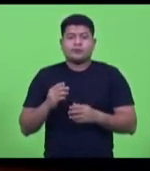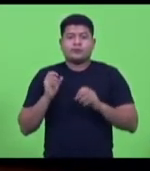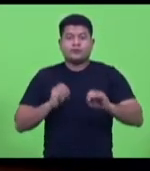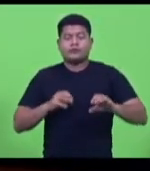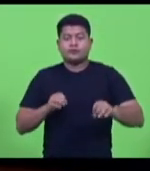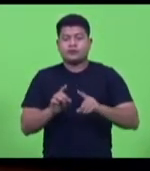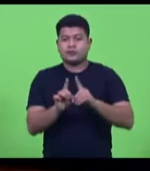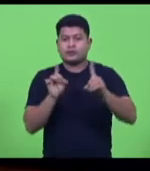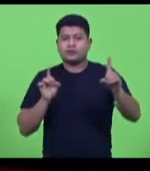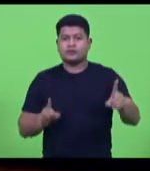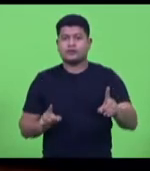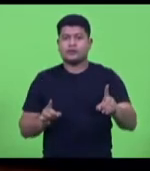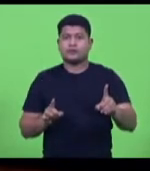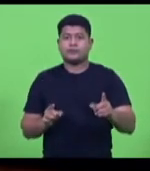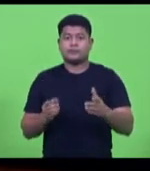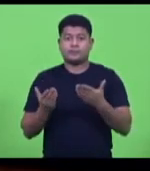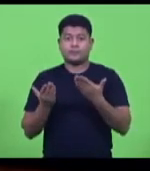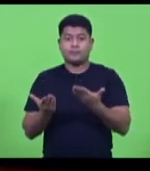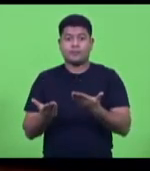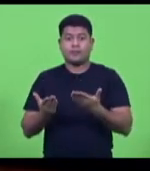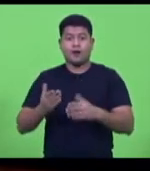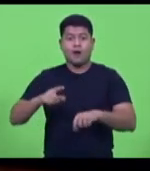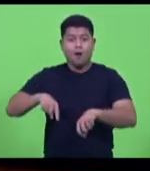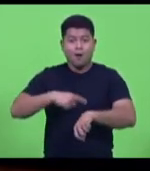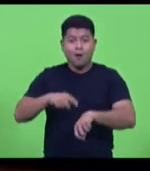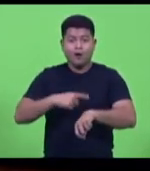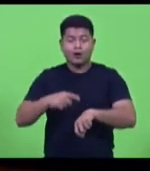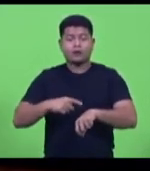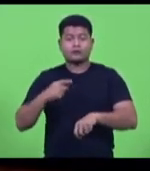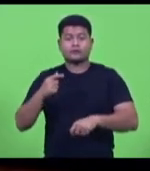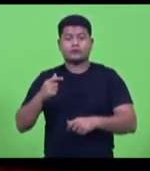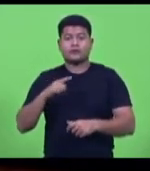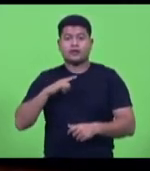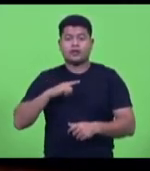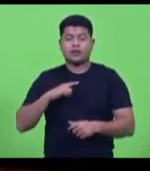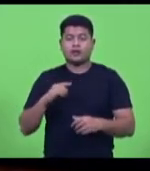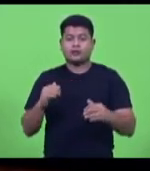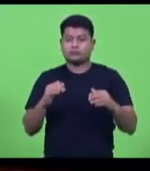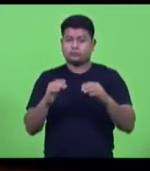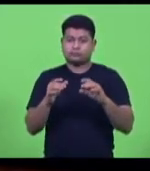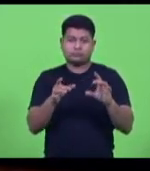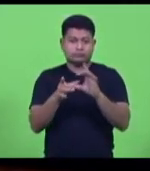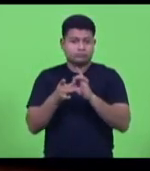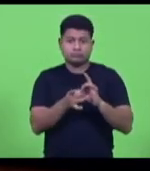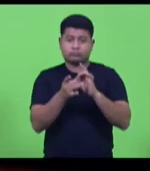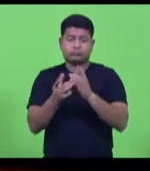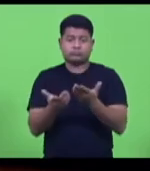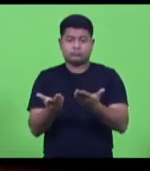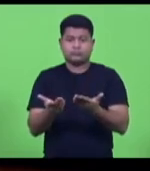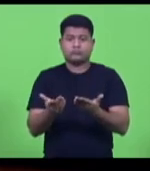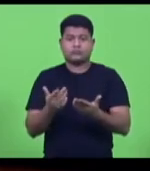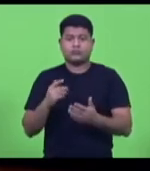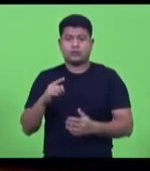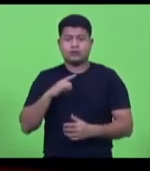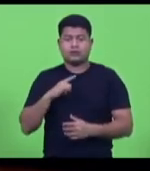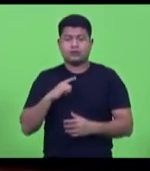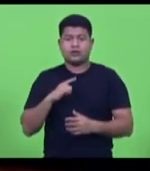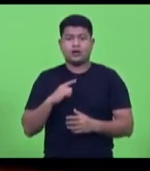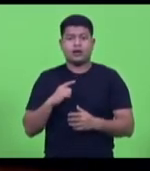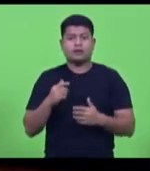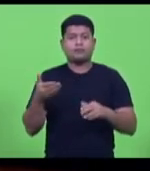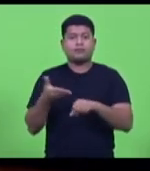temos desenvolvido, as horas-aulas são de atividades síncronas, nas quais há copresença do